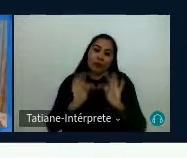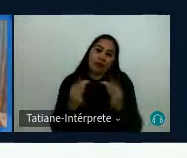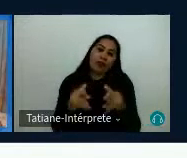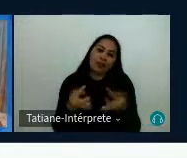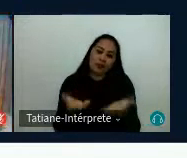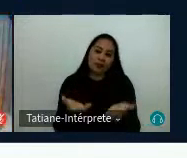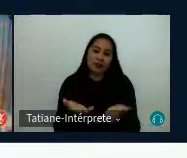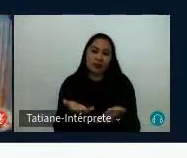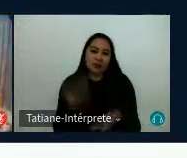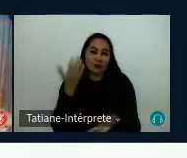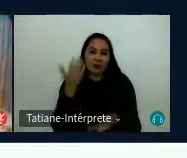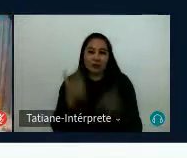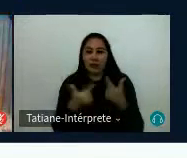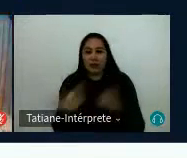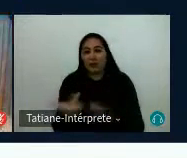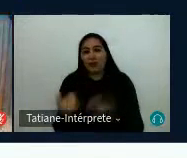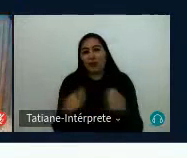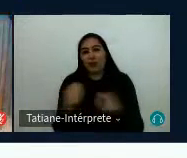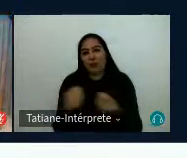vontade.